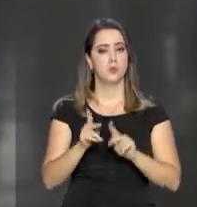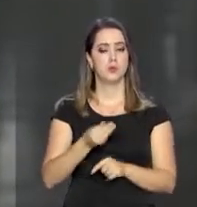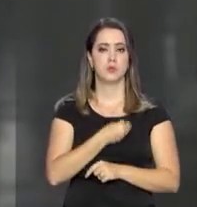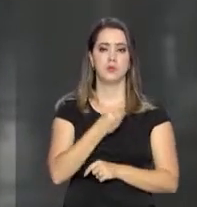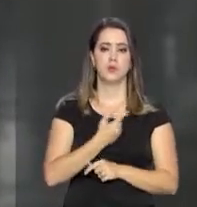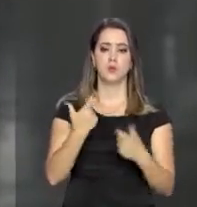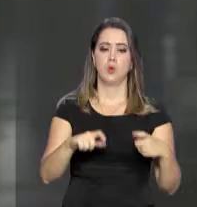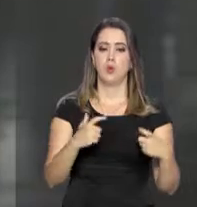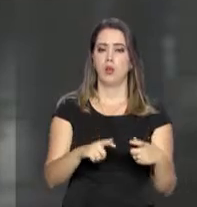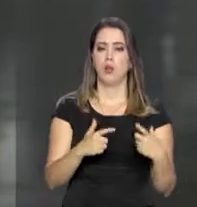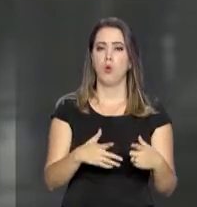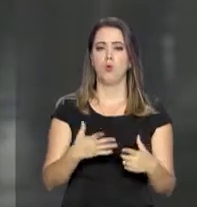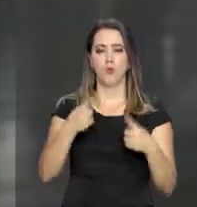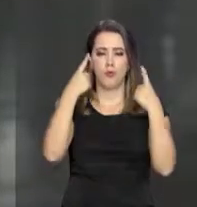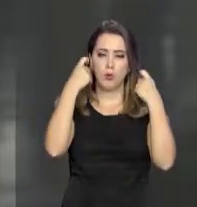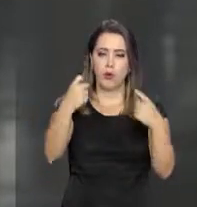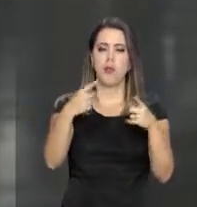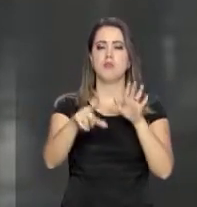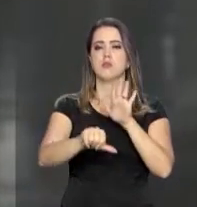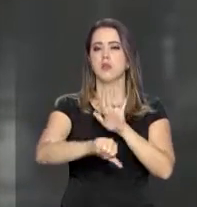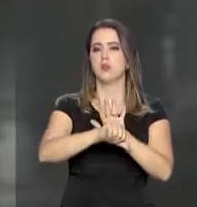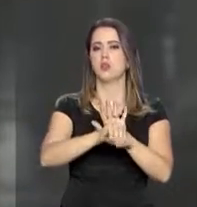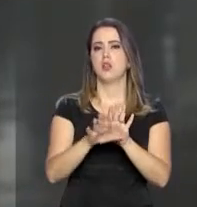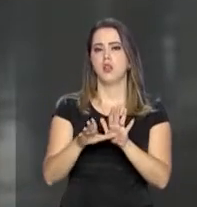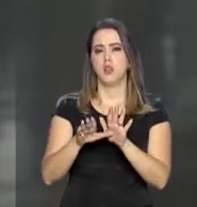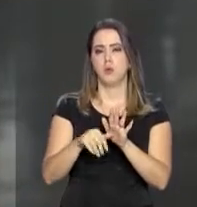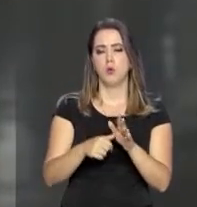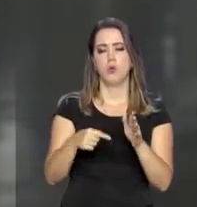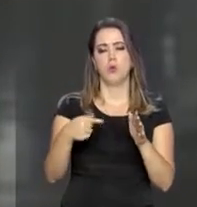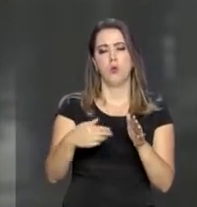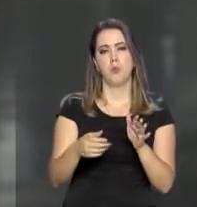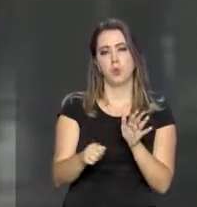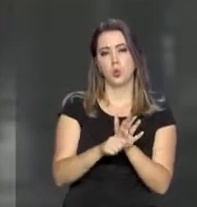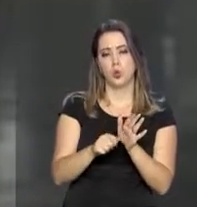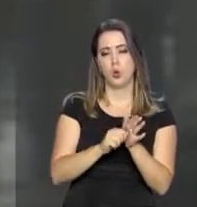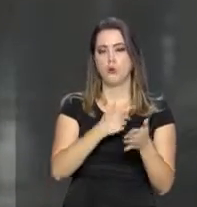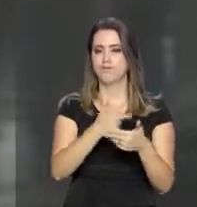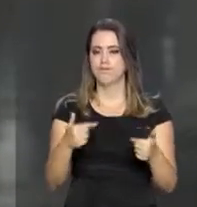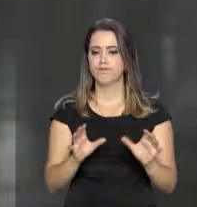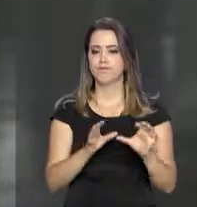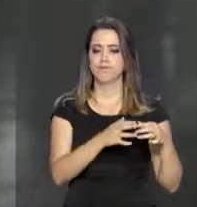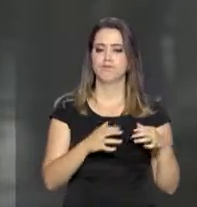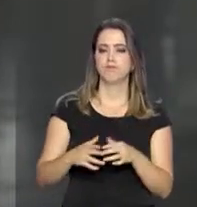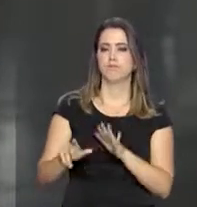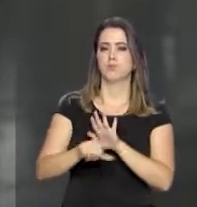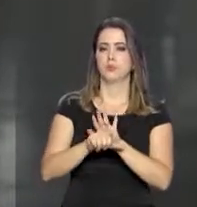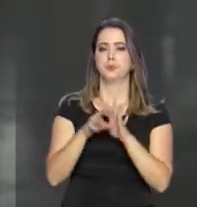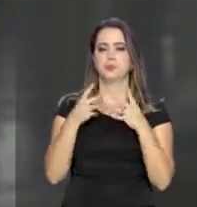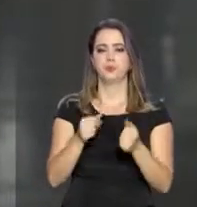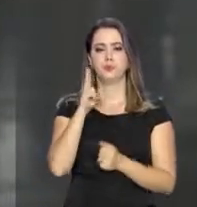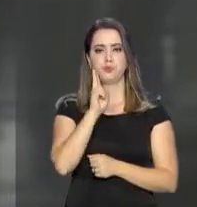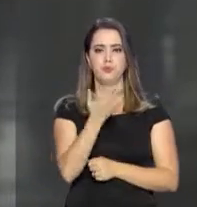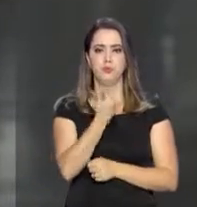regiões dominadas por organizações criminosas, pelo tráfico de drogas e pelas milícias. Vamos ouvir então um trecho do que o ministro falou nessa sessão